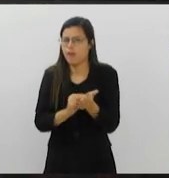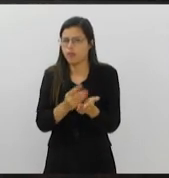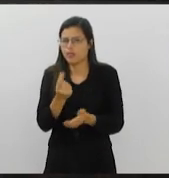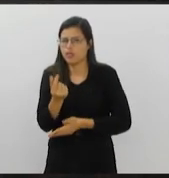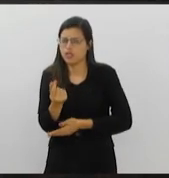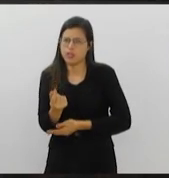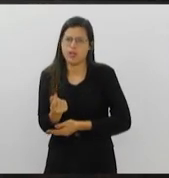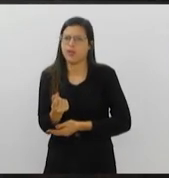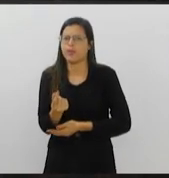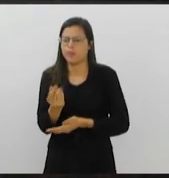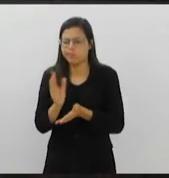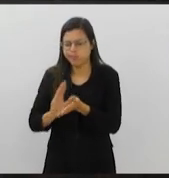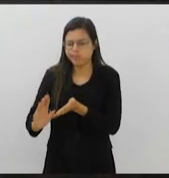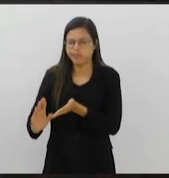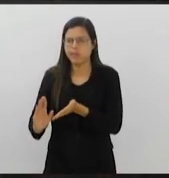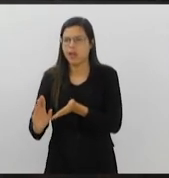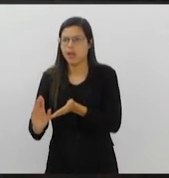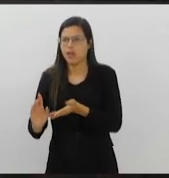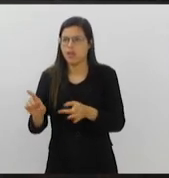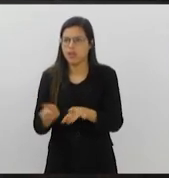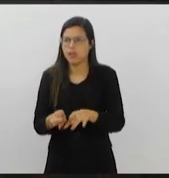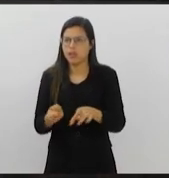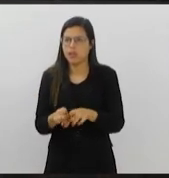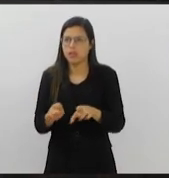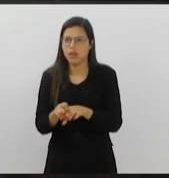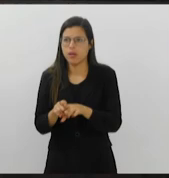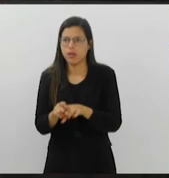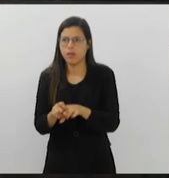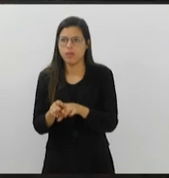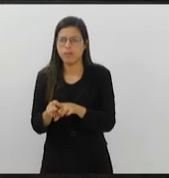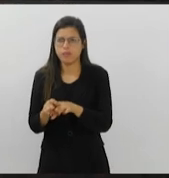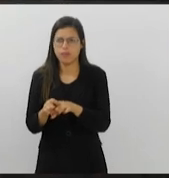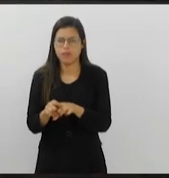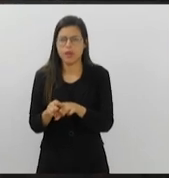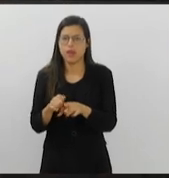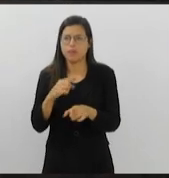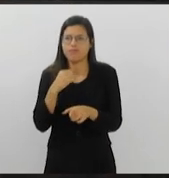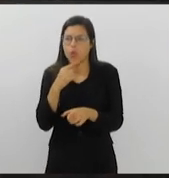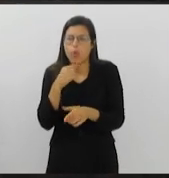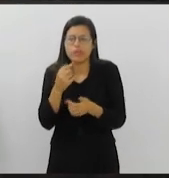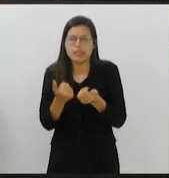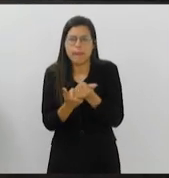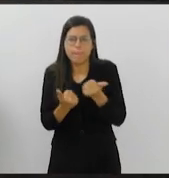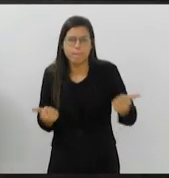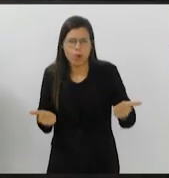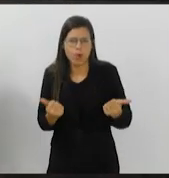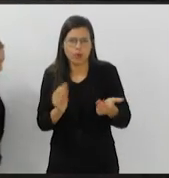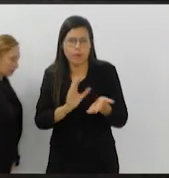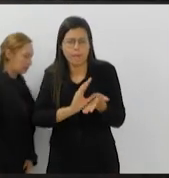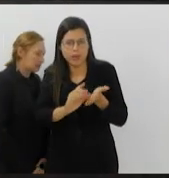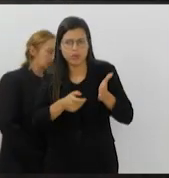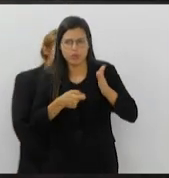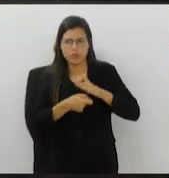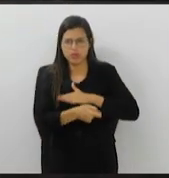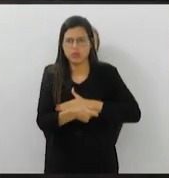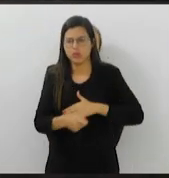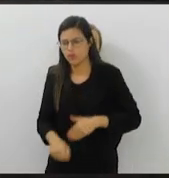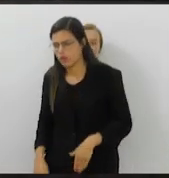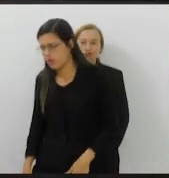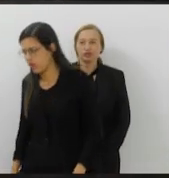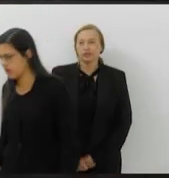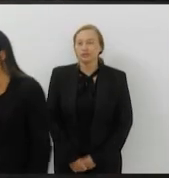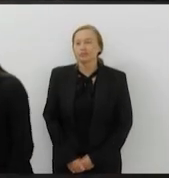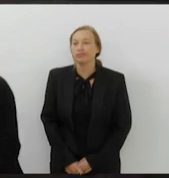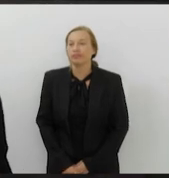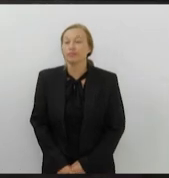Marta, e incapacidade de não conseguir apoio, patrocínio. Nós somos o país do futebol,